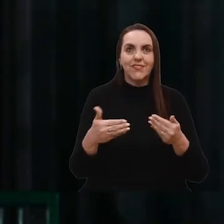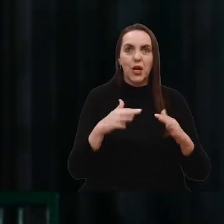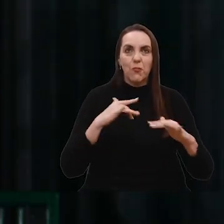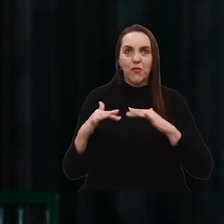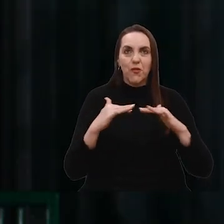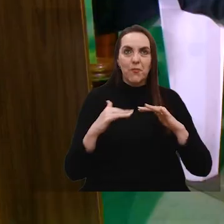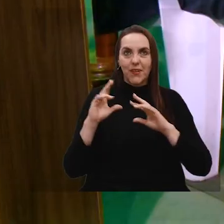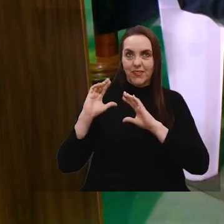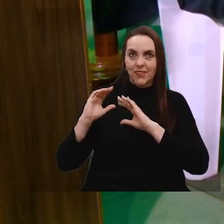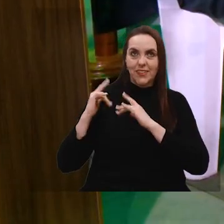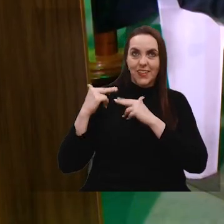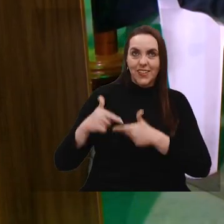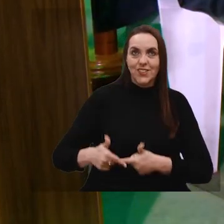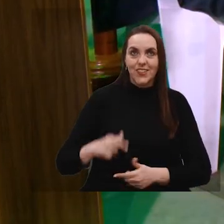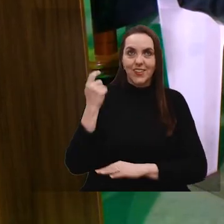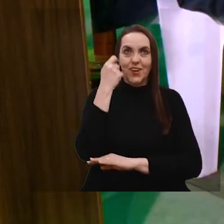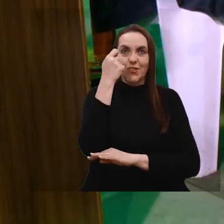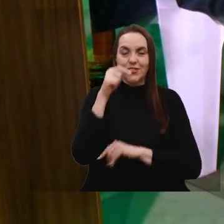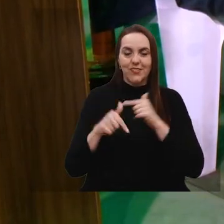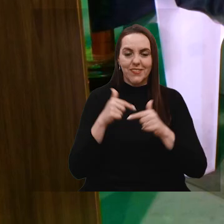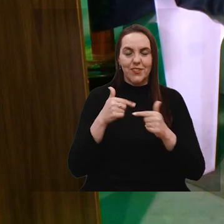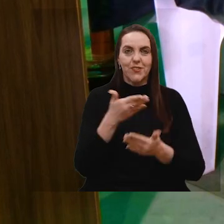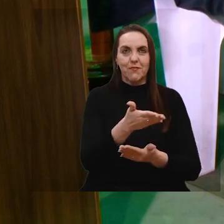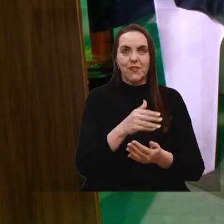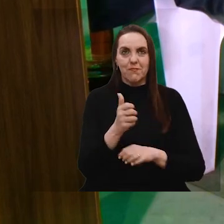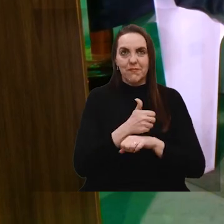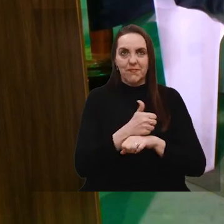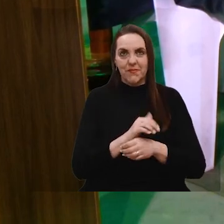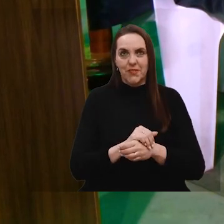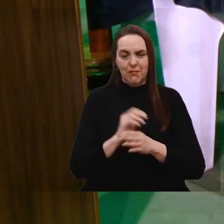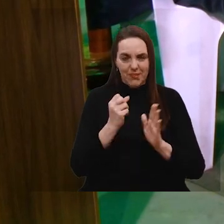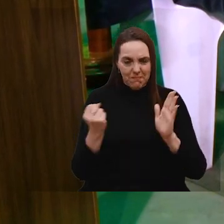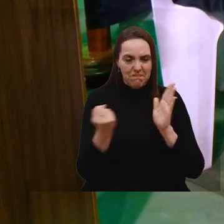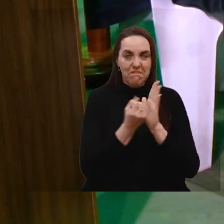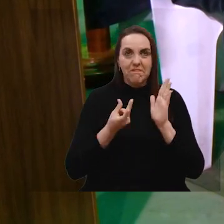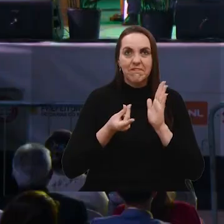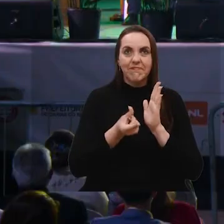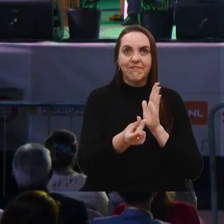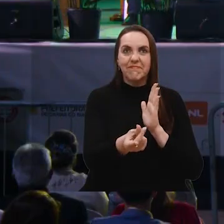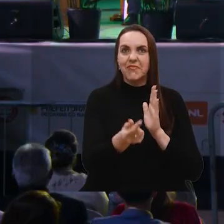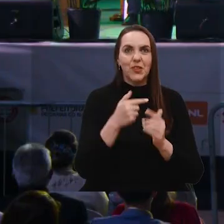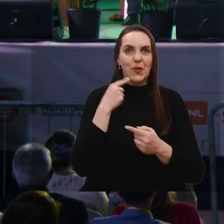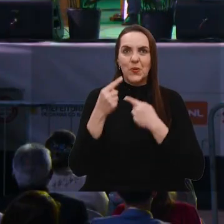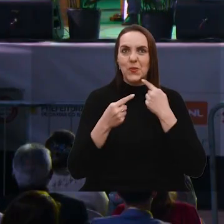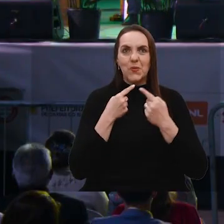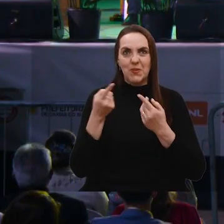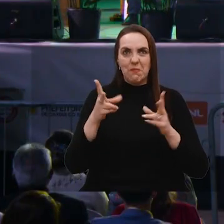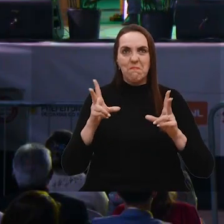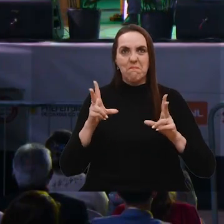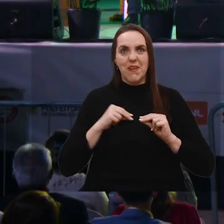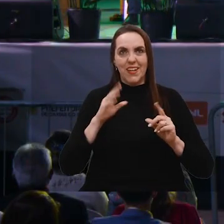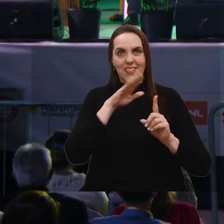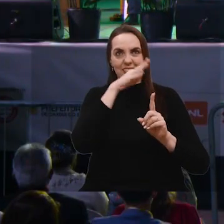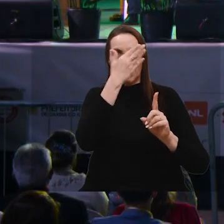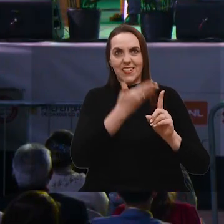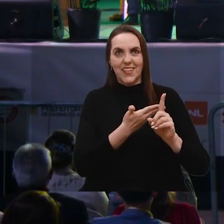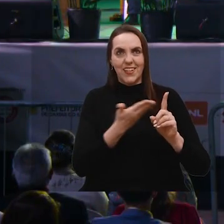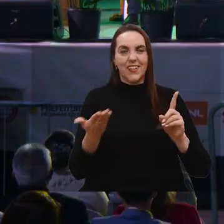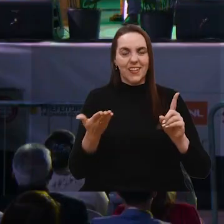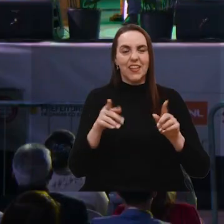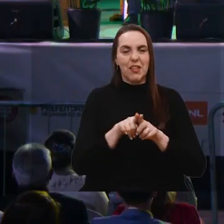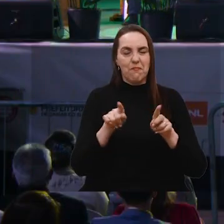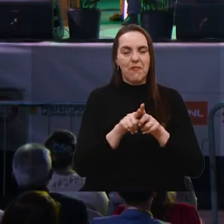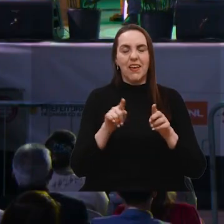sempre abrir espaços para o movimento tradicionalista gaúcho na sua atuação profissional. Por esse legado, eu não tenho dúvidas